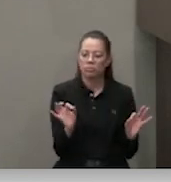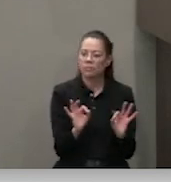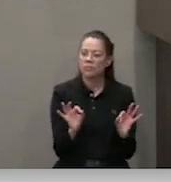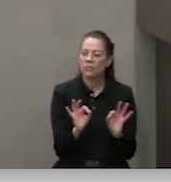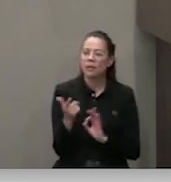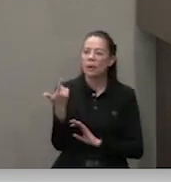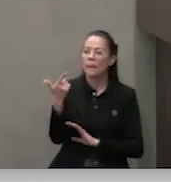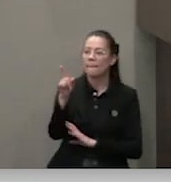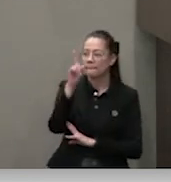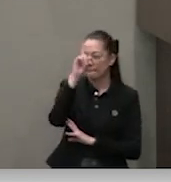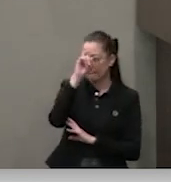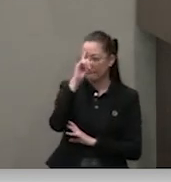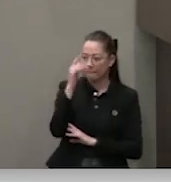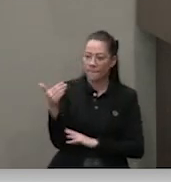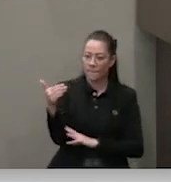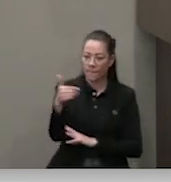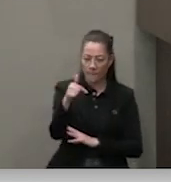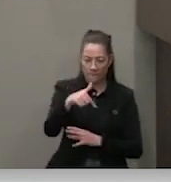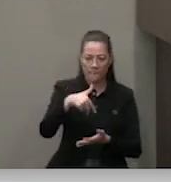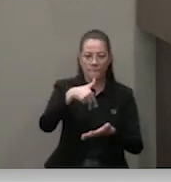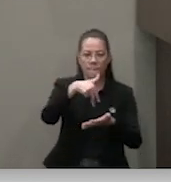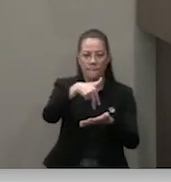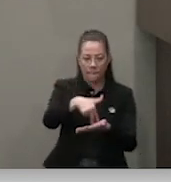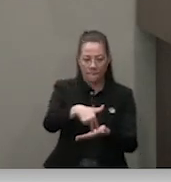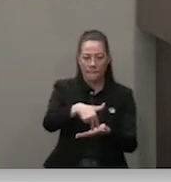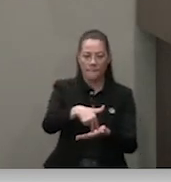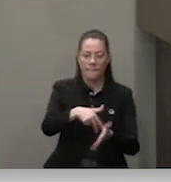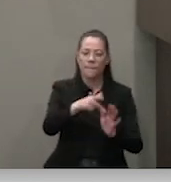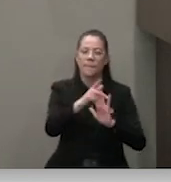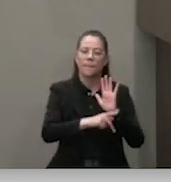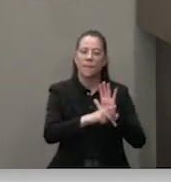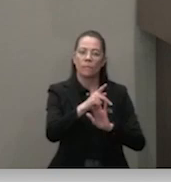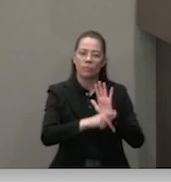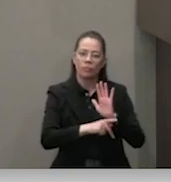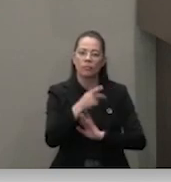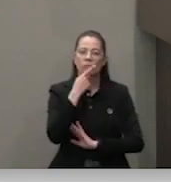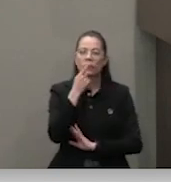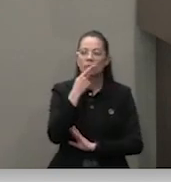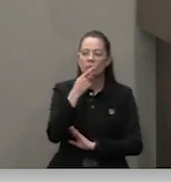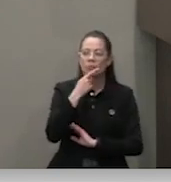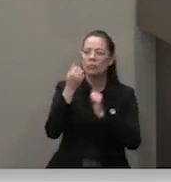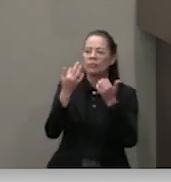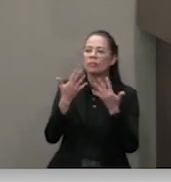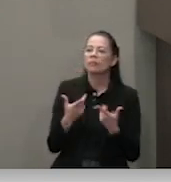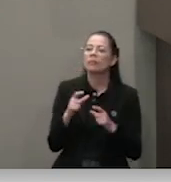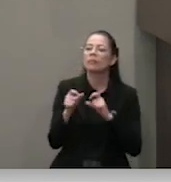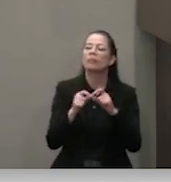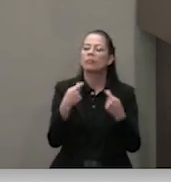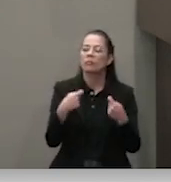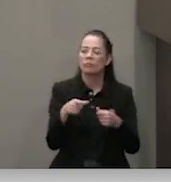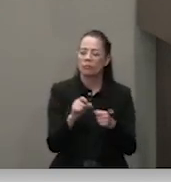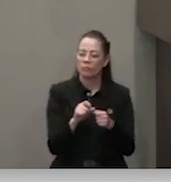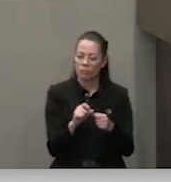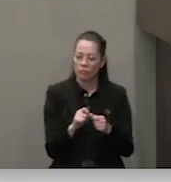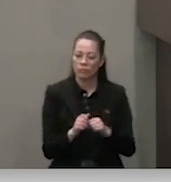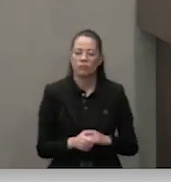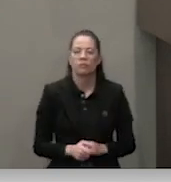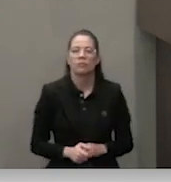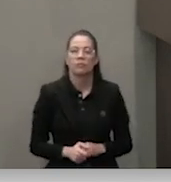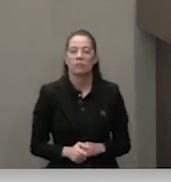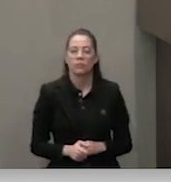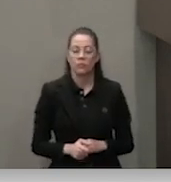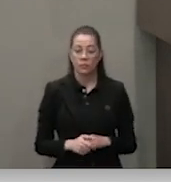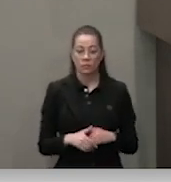demais hospitais que vieram aqui apresentaram os seus projetos dizendo claramente o que pretendiam fazer